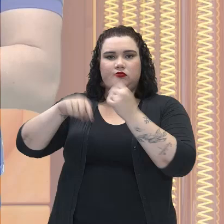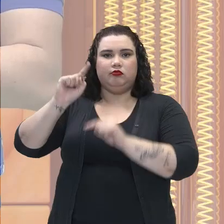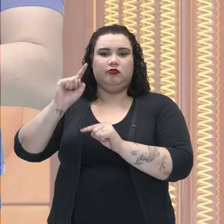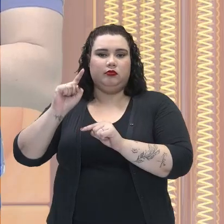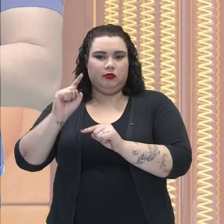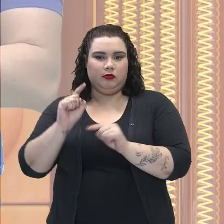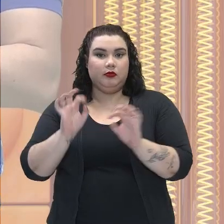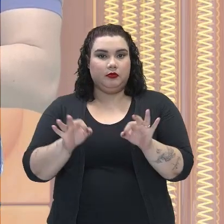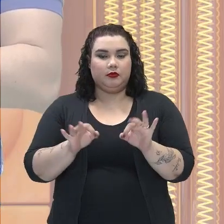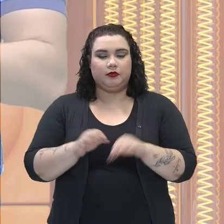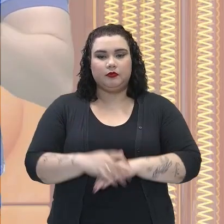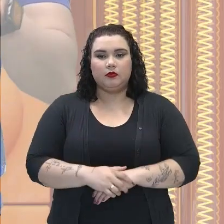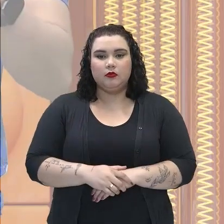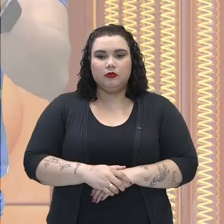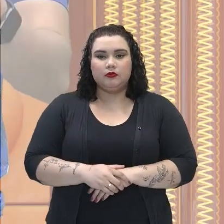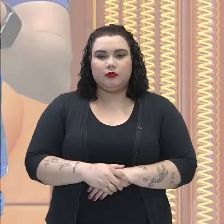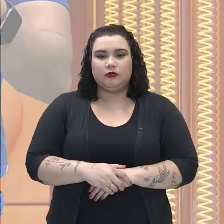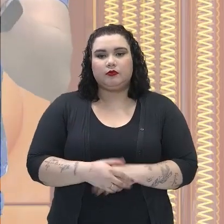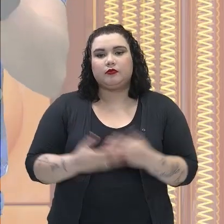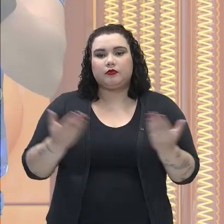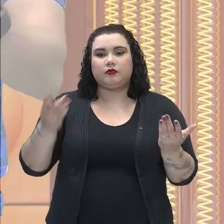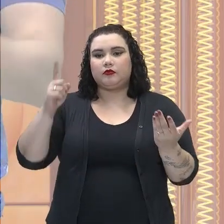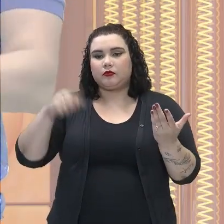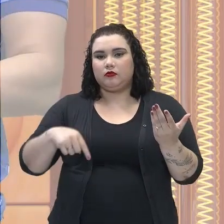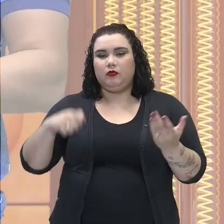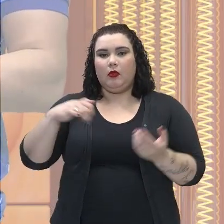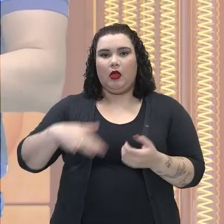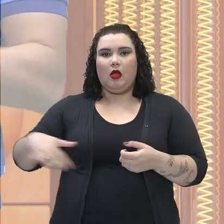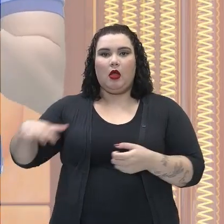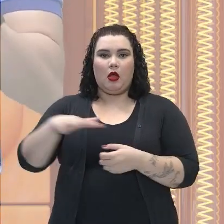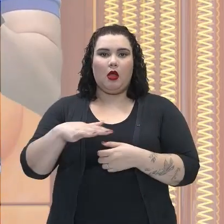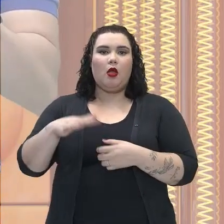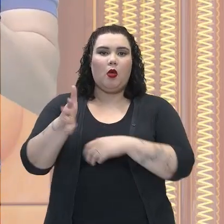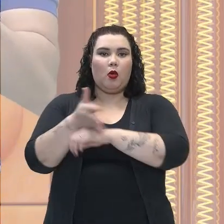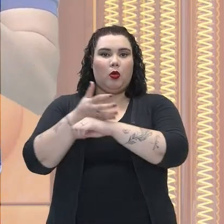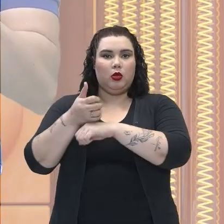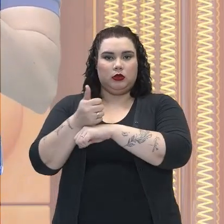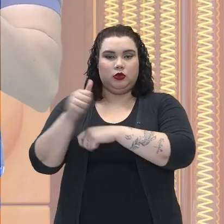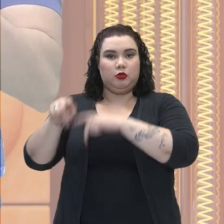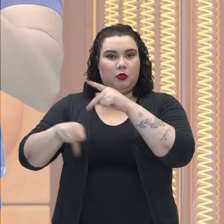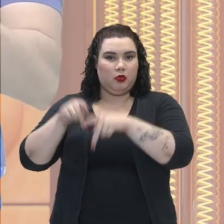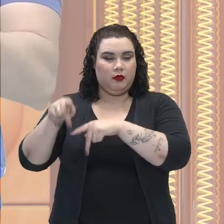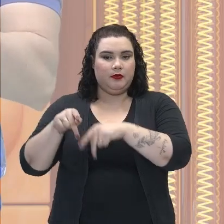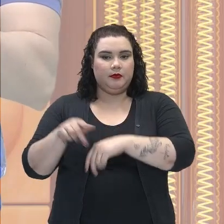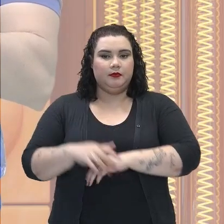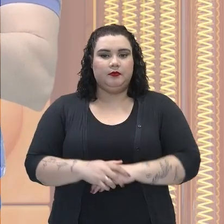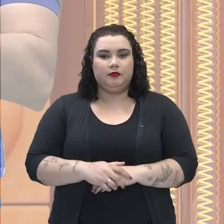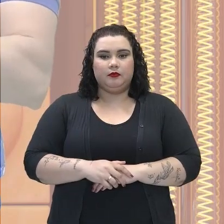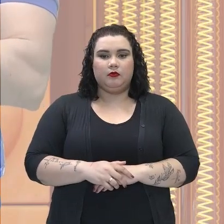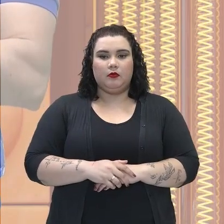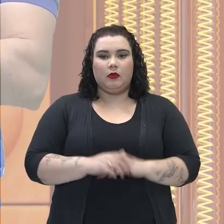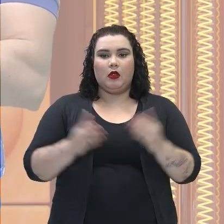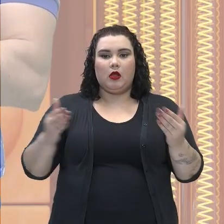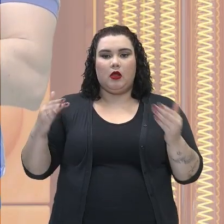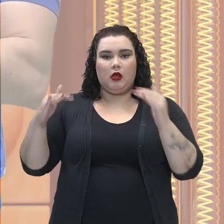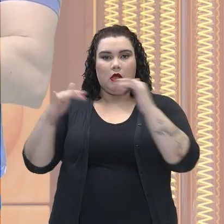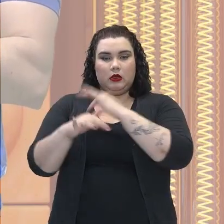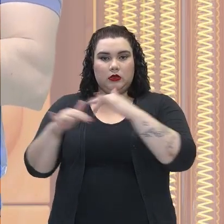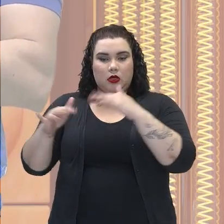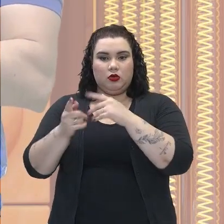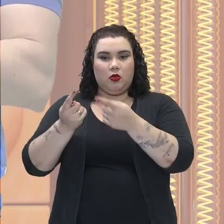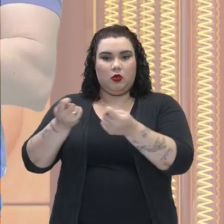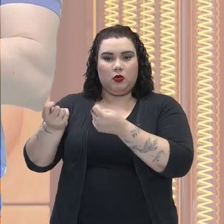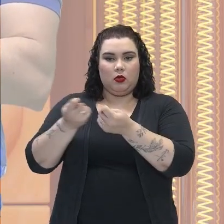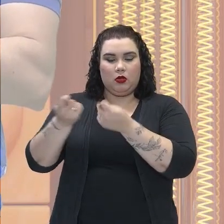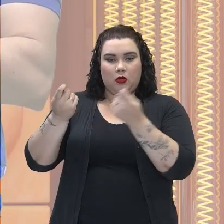atualmente os Estados Unidos, certo? Configurando ali como uma colônia de povoamento. Outra coisa importante é que a metrópole tinha um controle menor